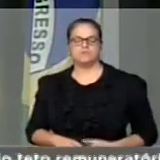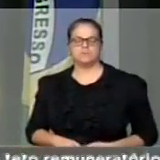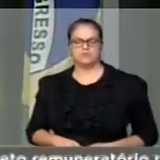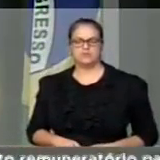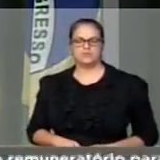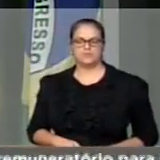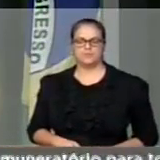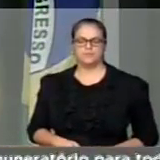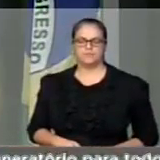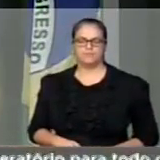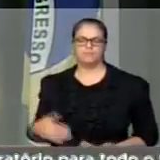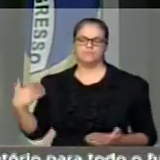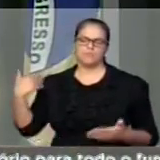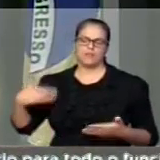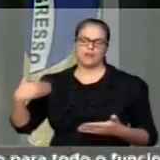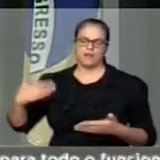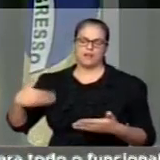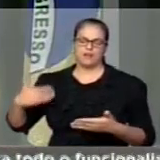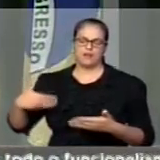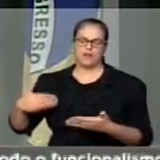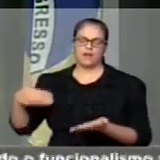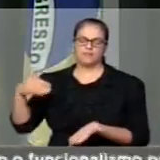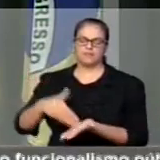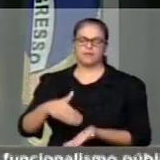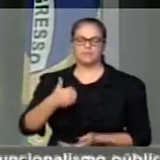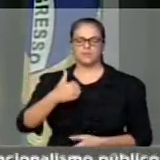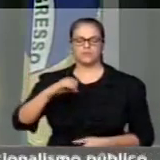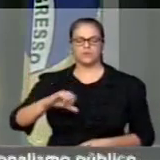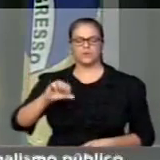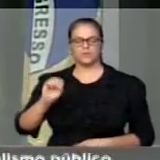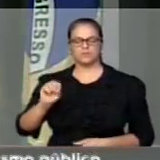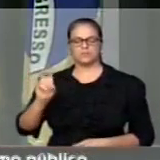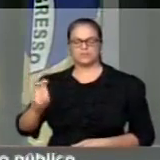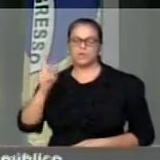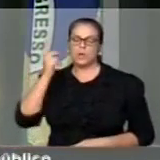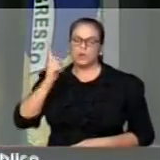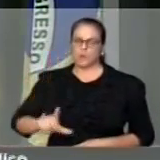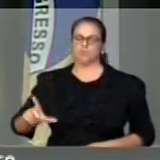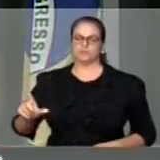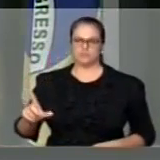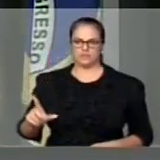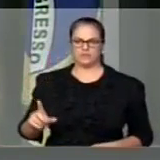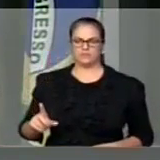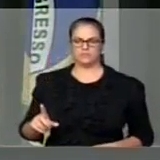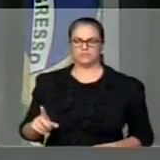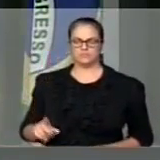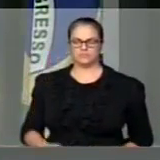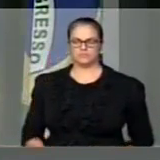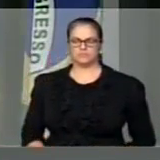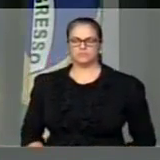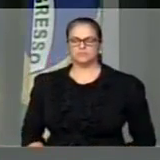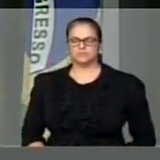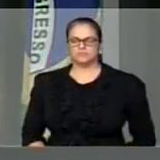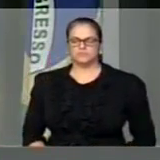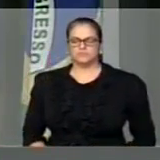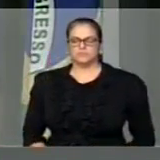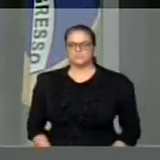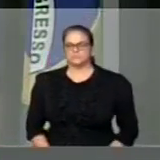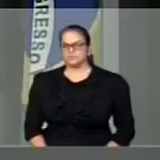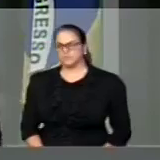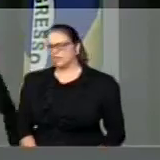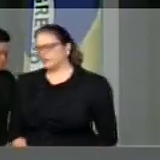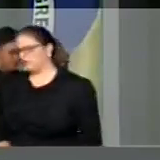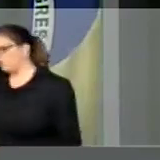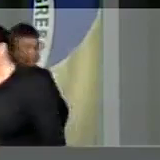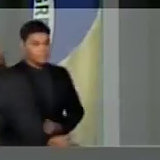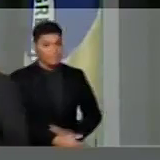procederam até 1985, quando conseguimos a abertura política. O Brasil vivia, no final da ditadura,